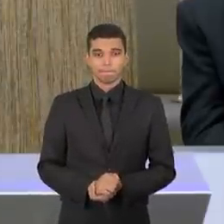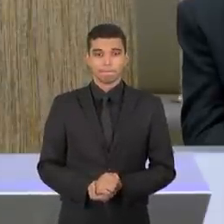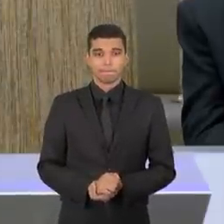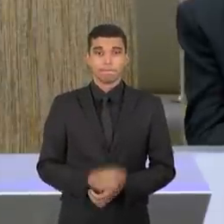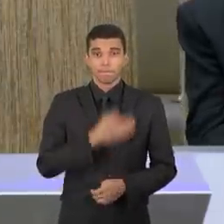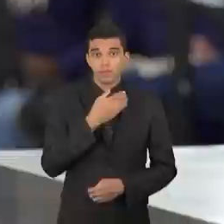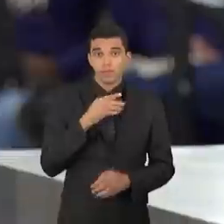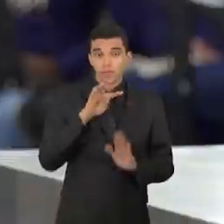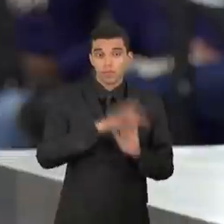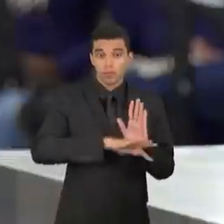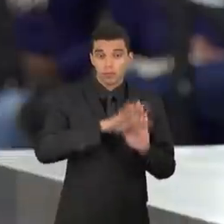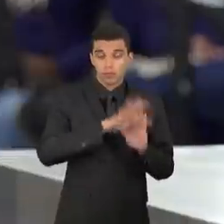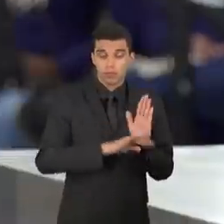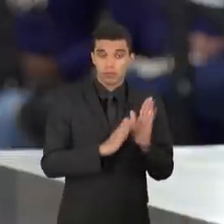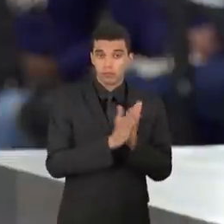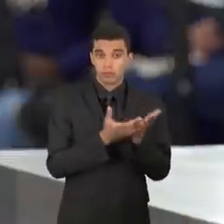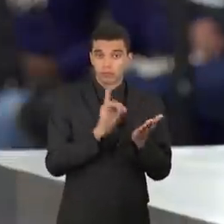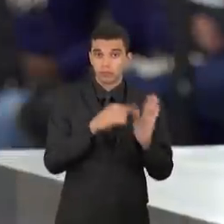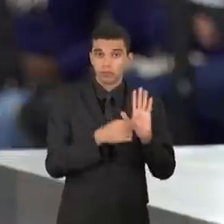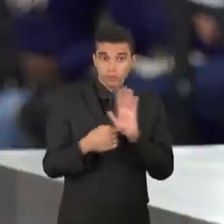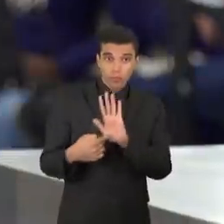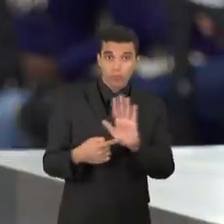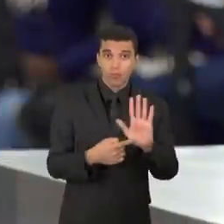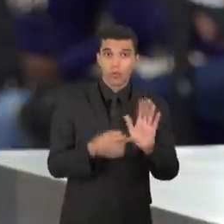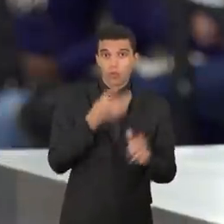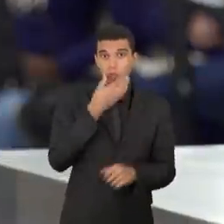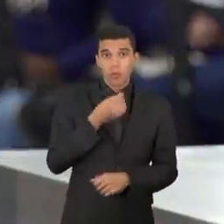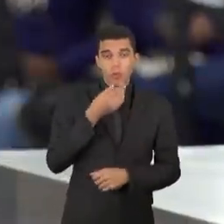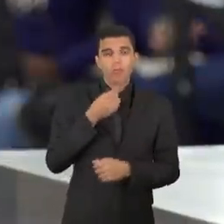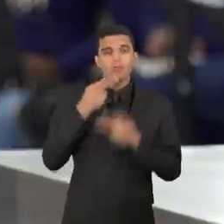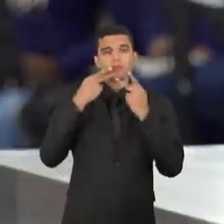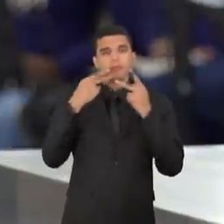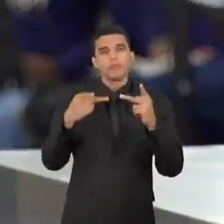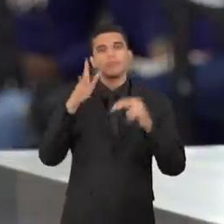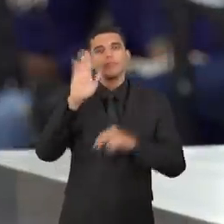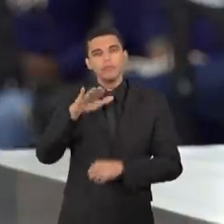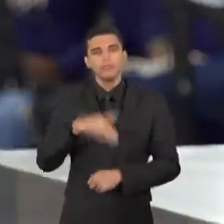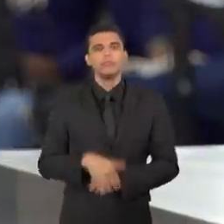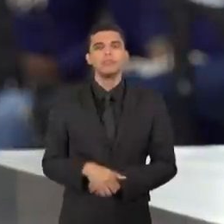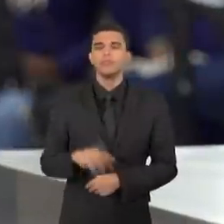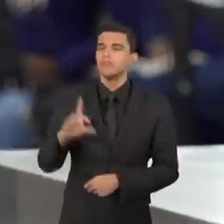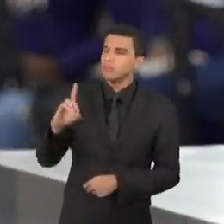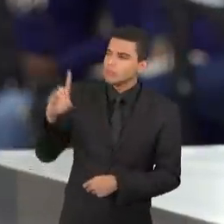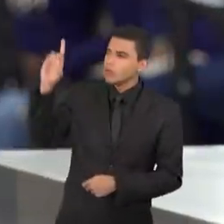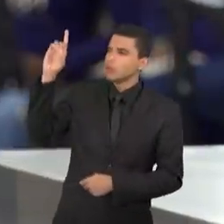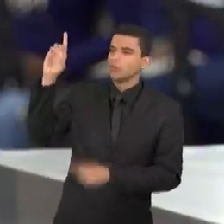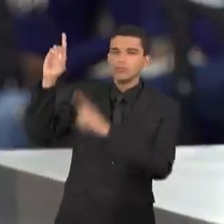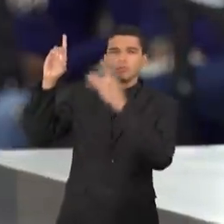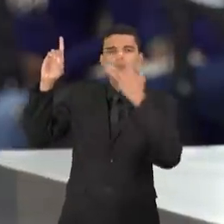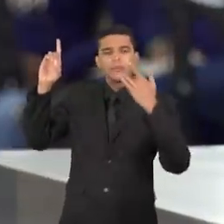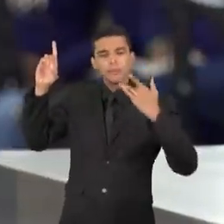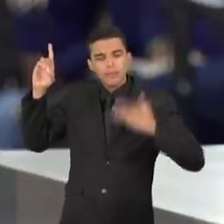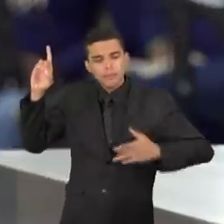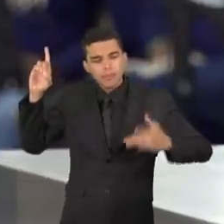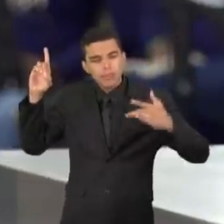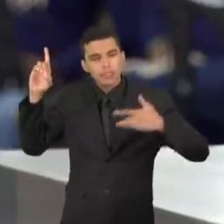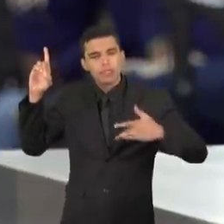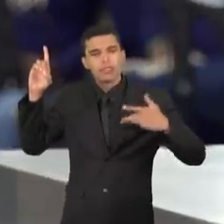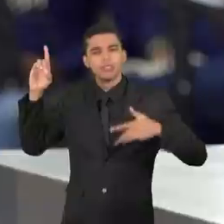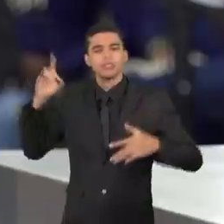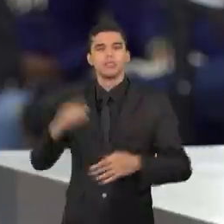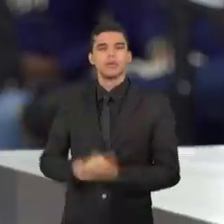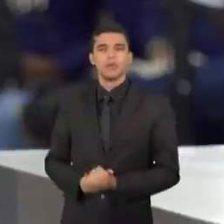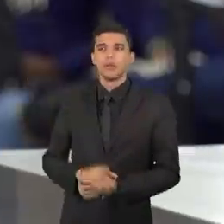Deus é misericordioso, é compassivo, é tardio